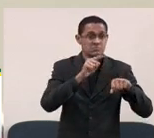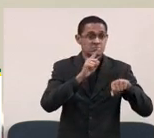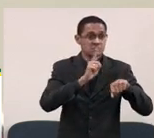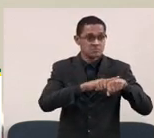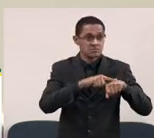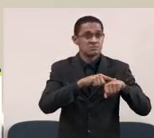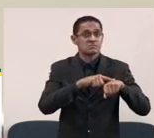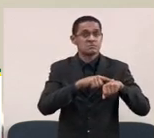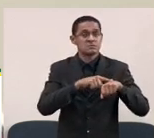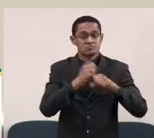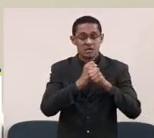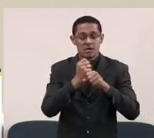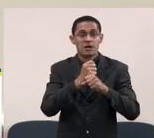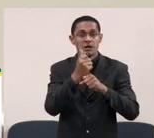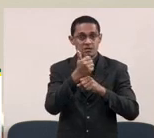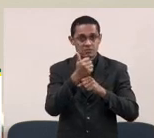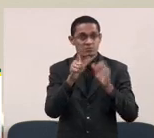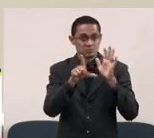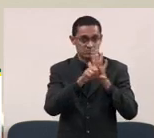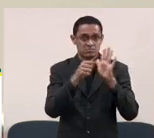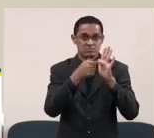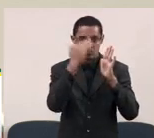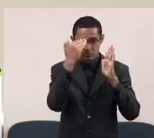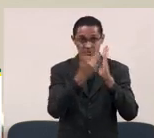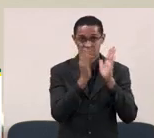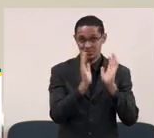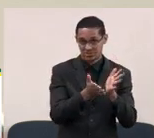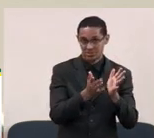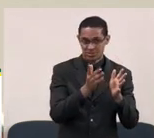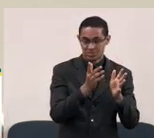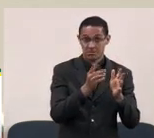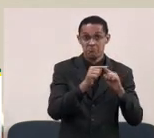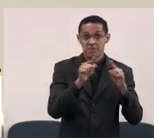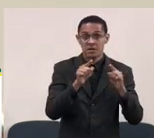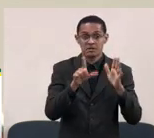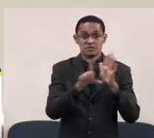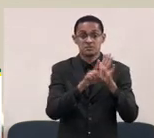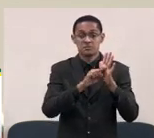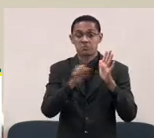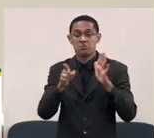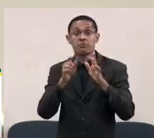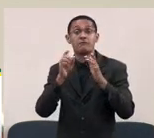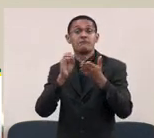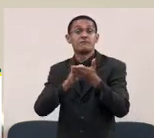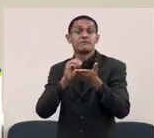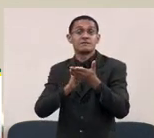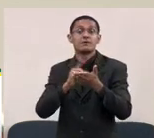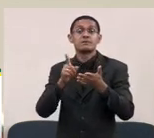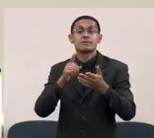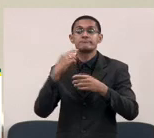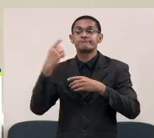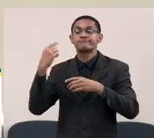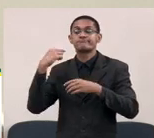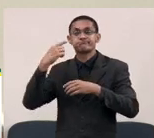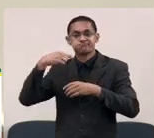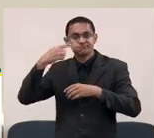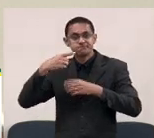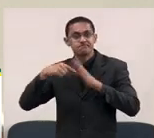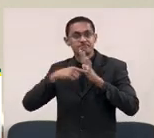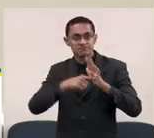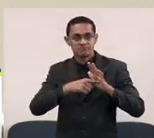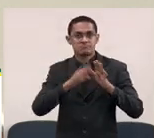lá ainda, porque falta, com certeza, ajuda de algum advogado para poder movimentar o sistema